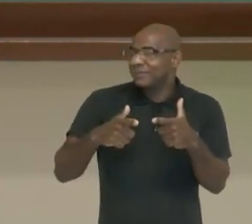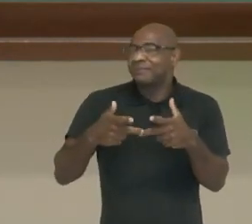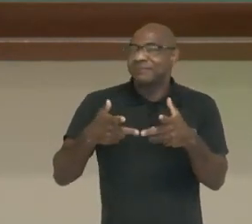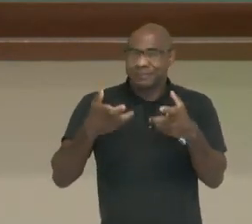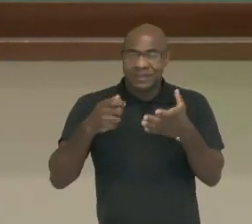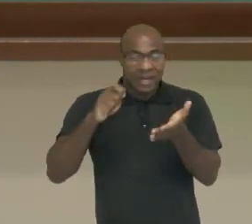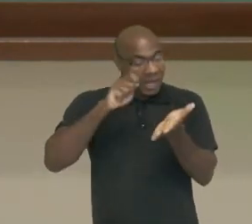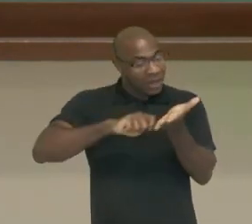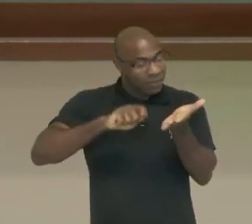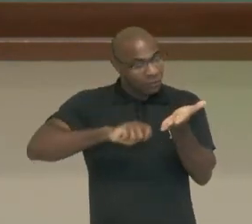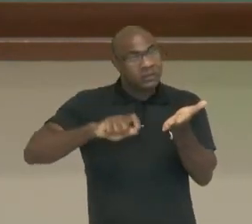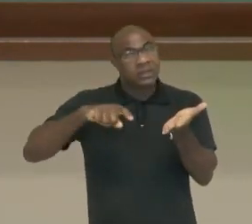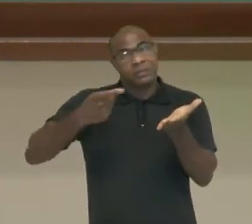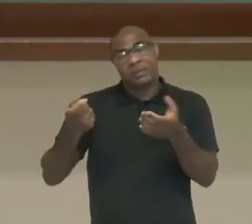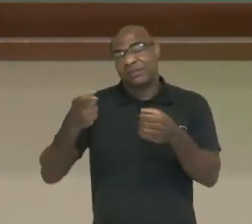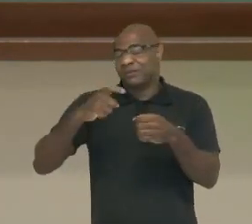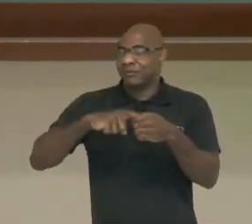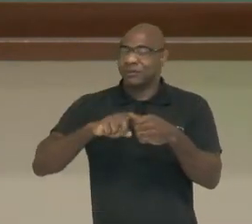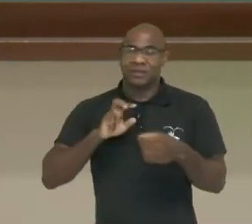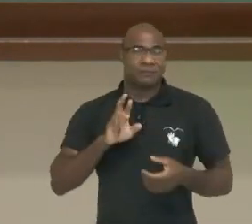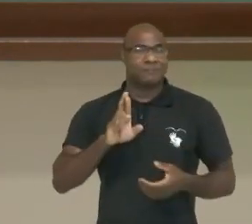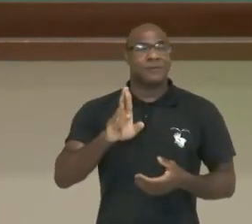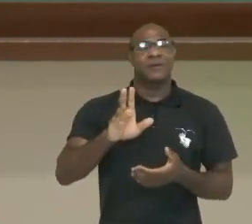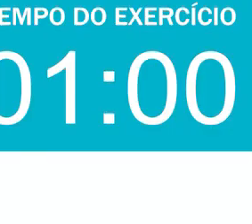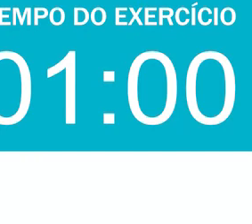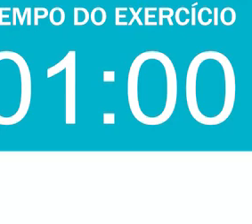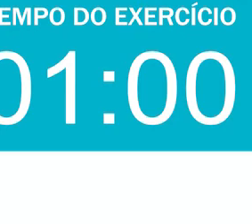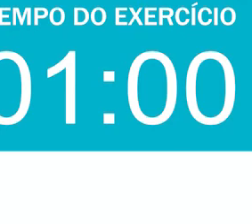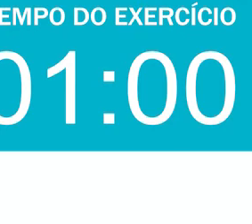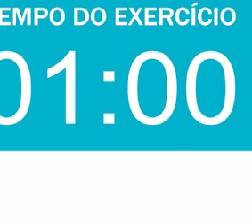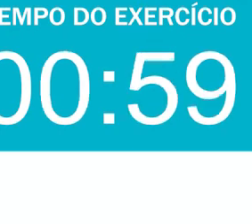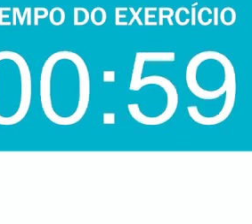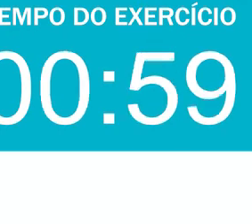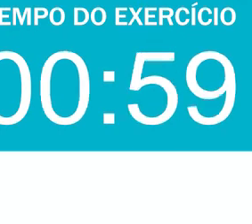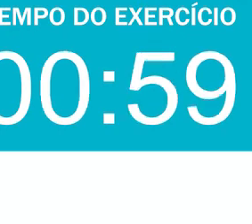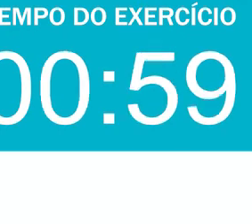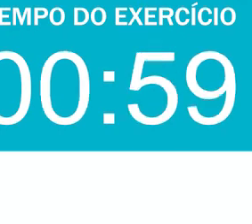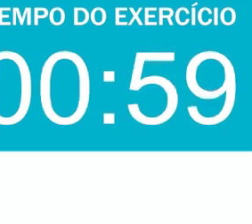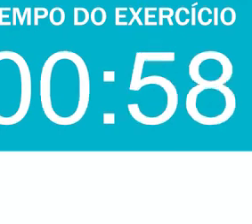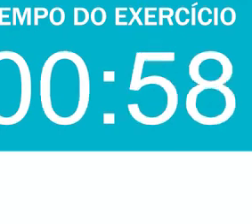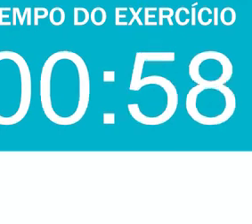Eu espero você fazer e já volta, hein? Vai lá, vai!